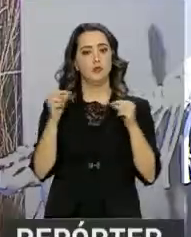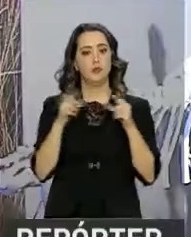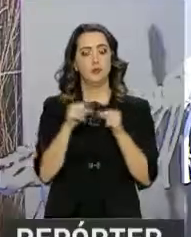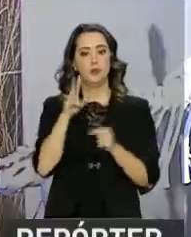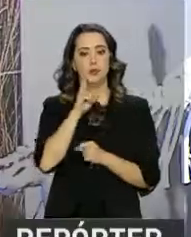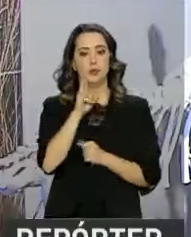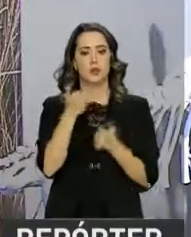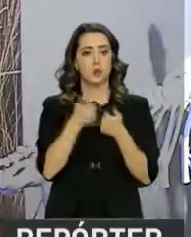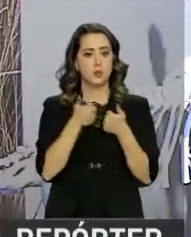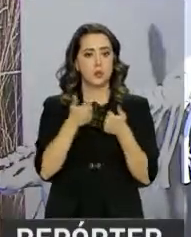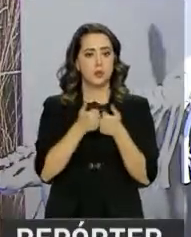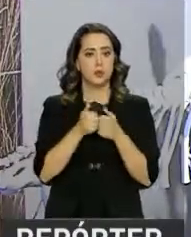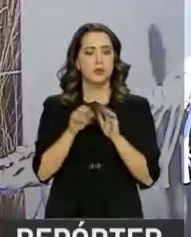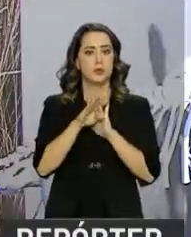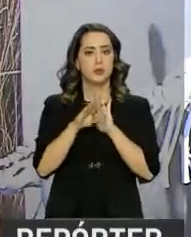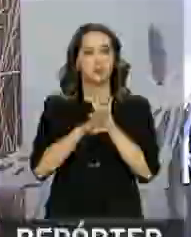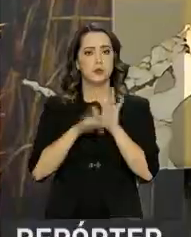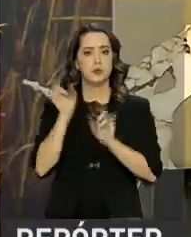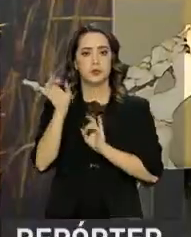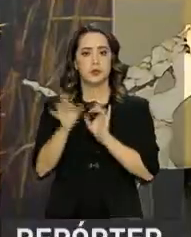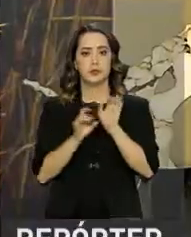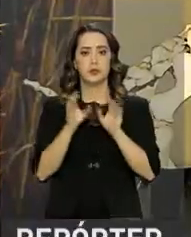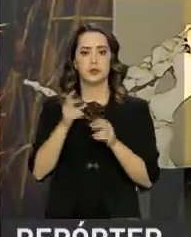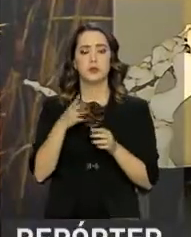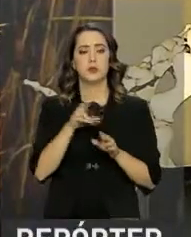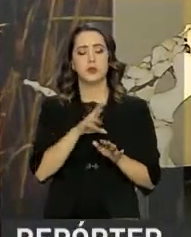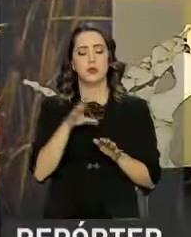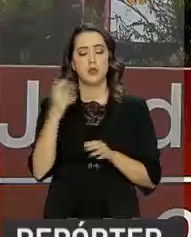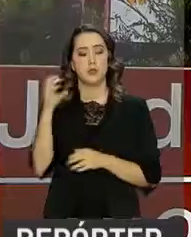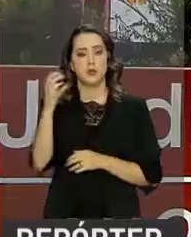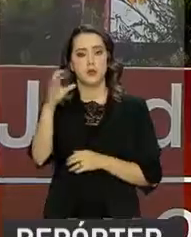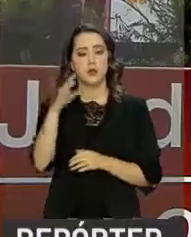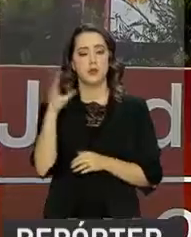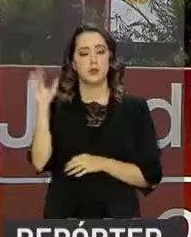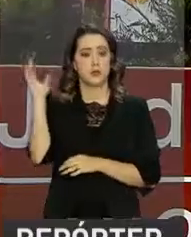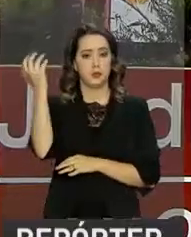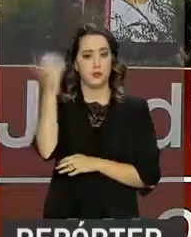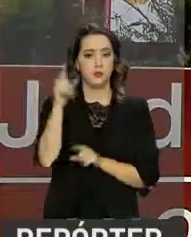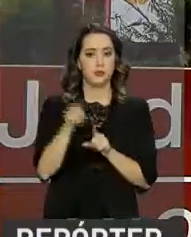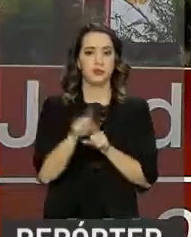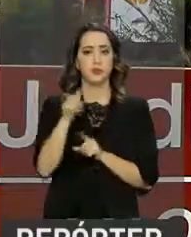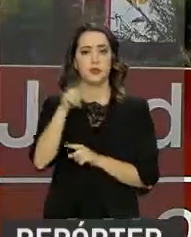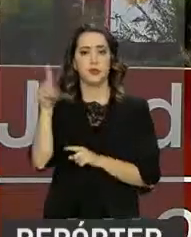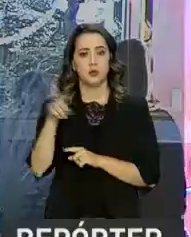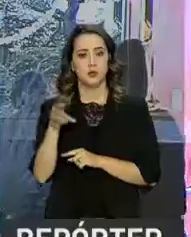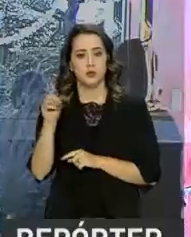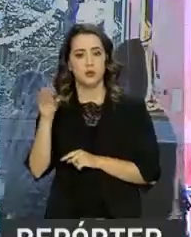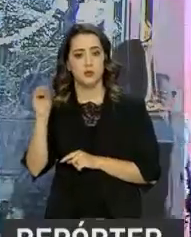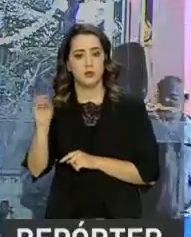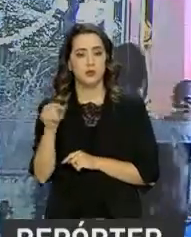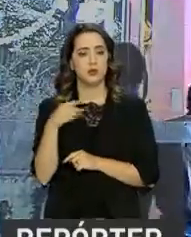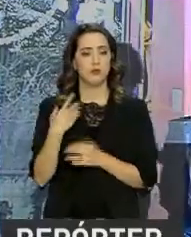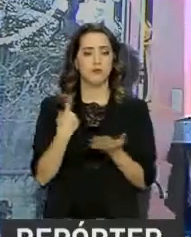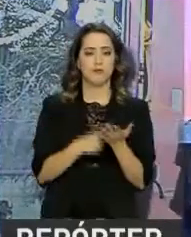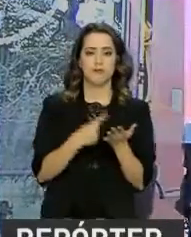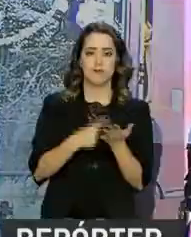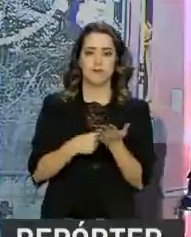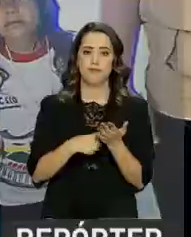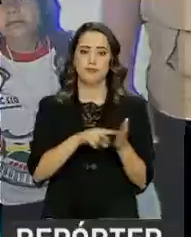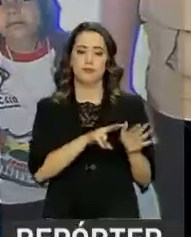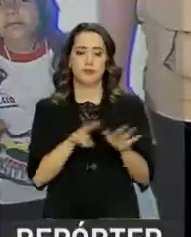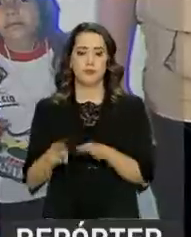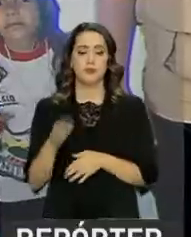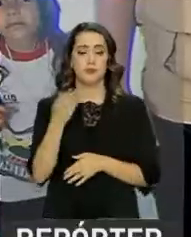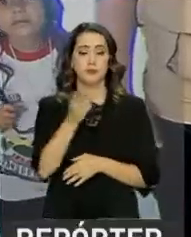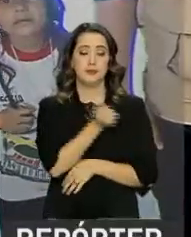de perto a programação especial no Museu de Ciências Naturais, que fica no zoológico da cidade e aderiu à semana. Para